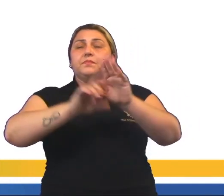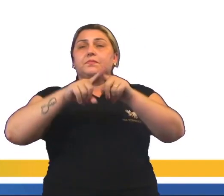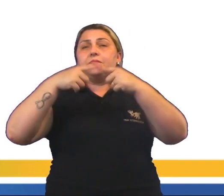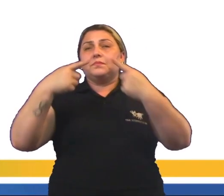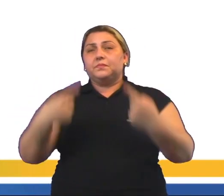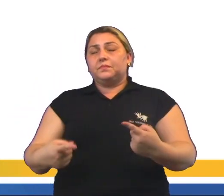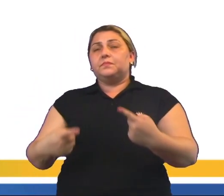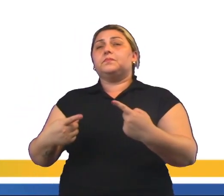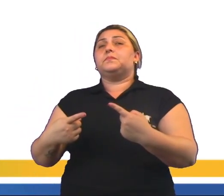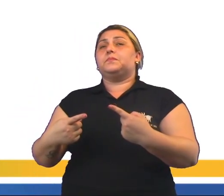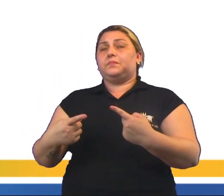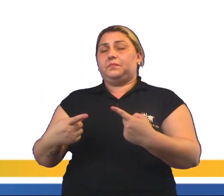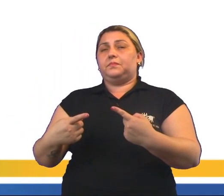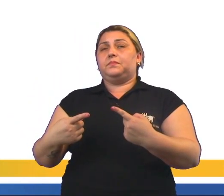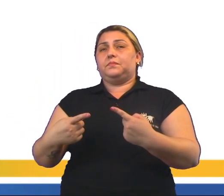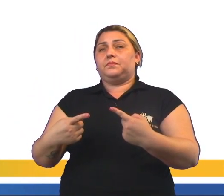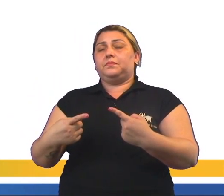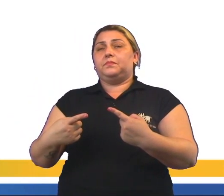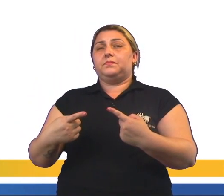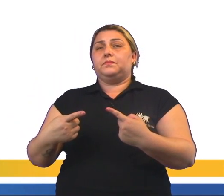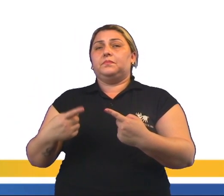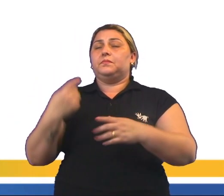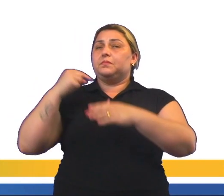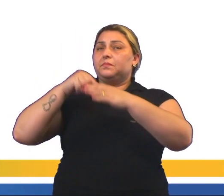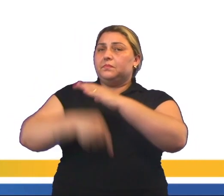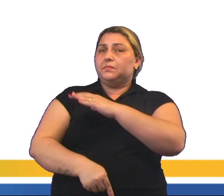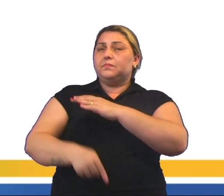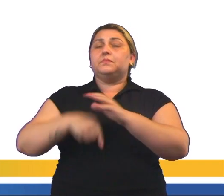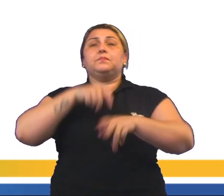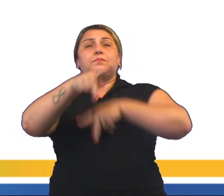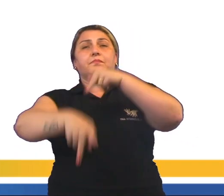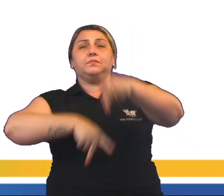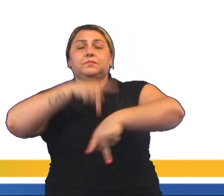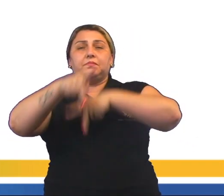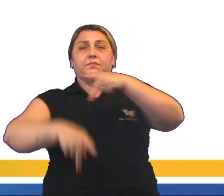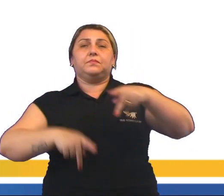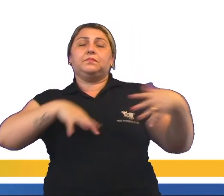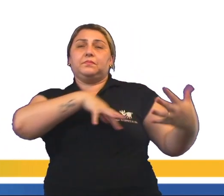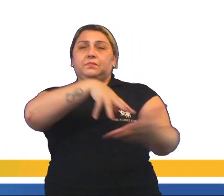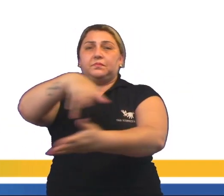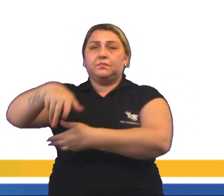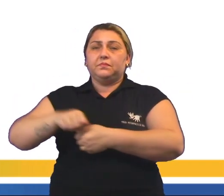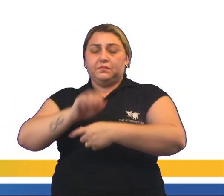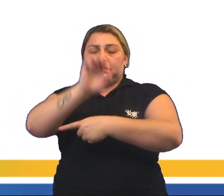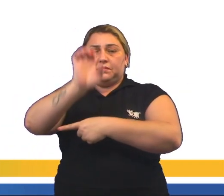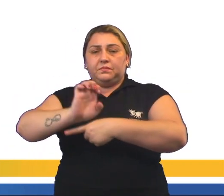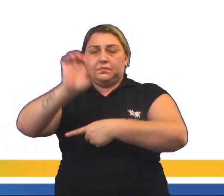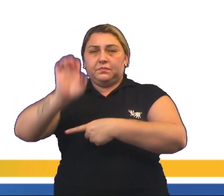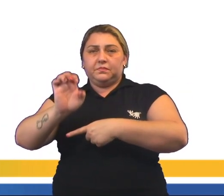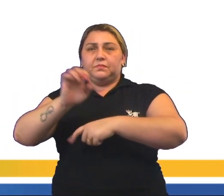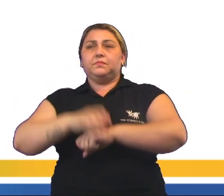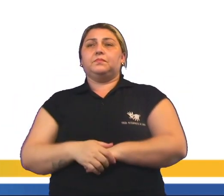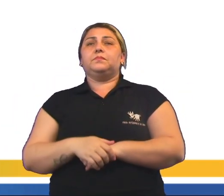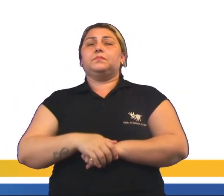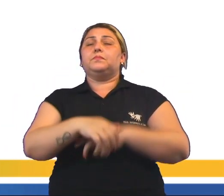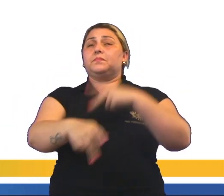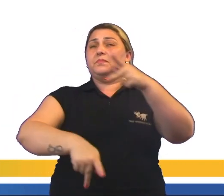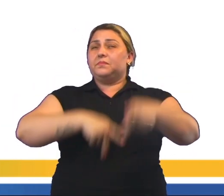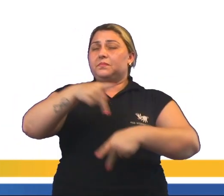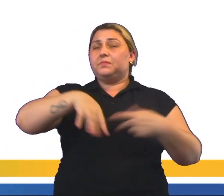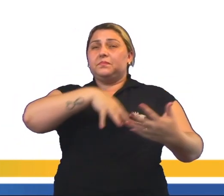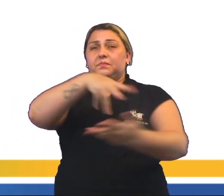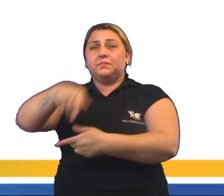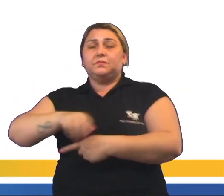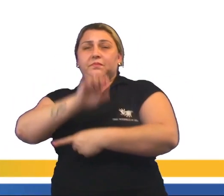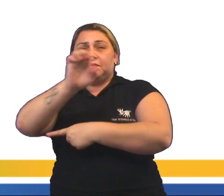mais sofisticados. Então vamos lá. A população ou universo estatístico. A população ou